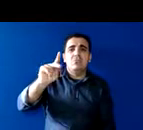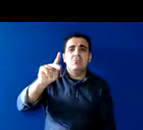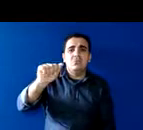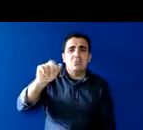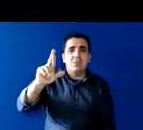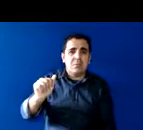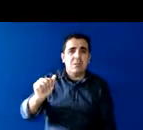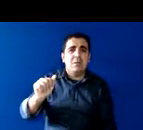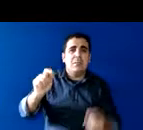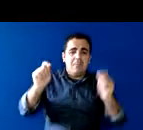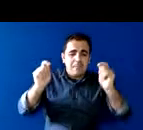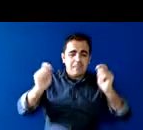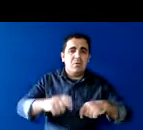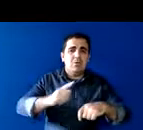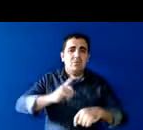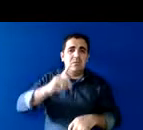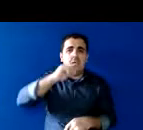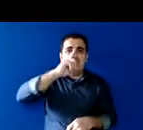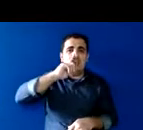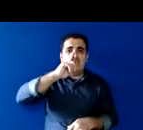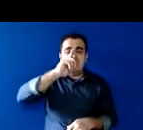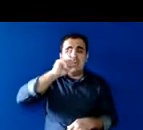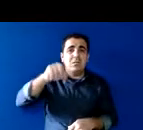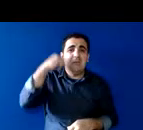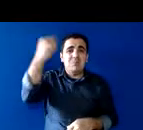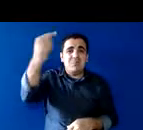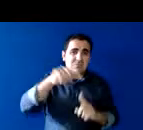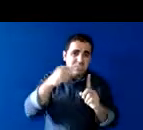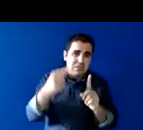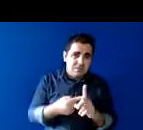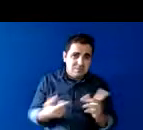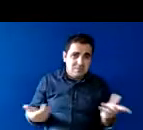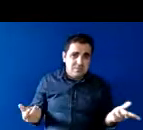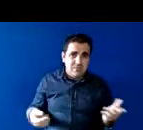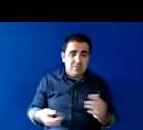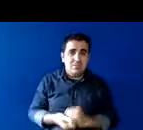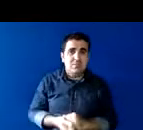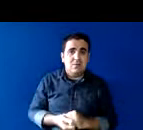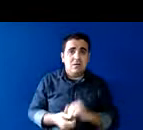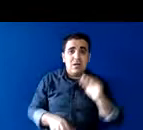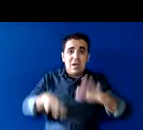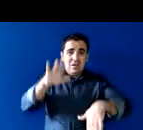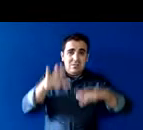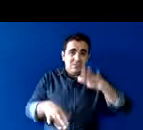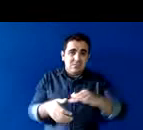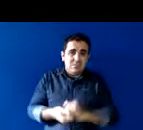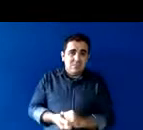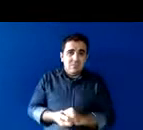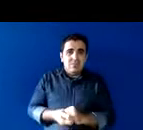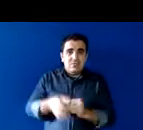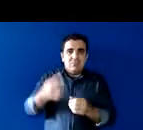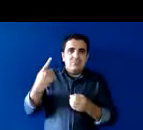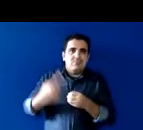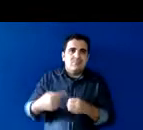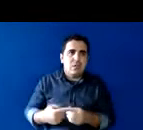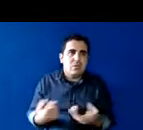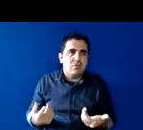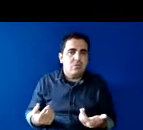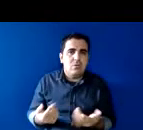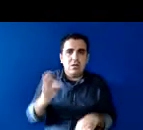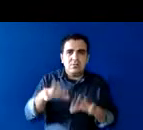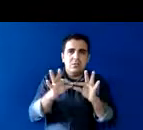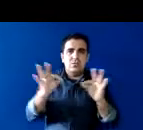ver numa situação de risco numa próxima gravidez. E muitas vezes ela não vai, ela mora no interior, ela mora